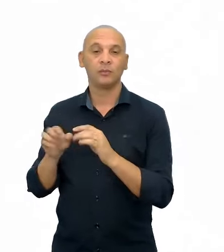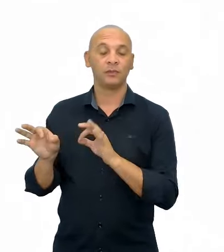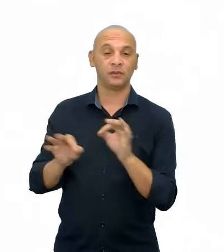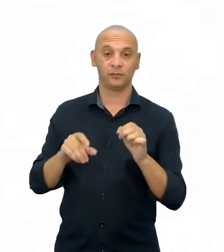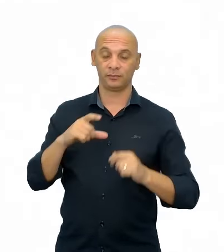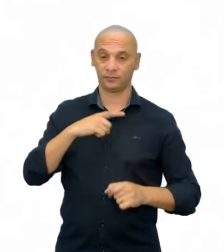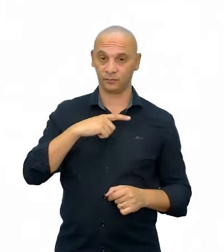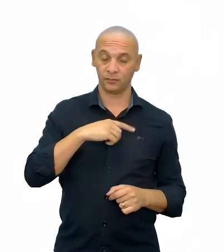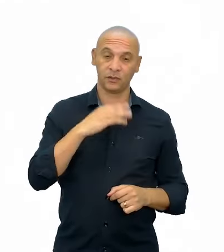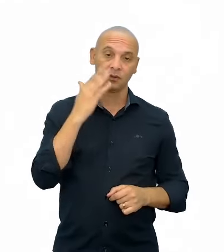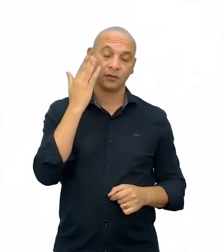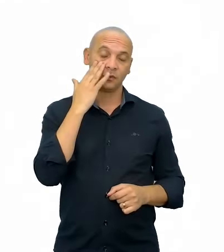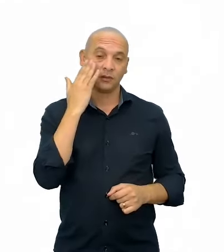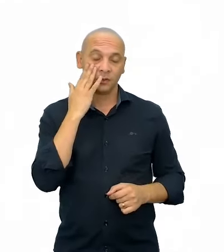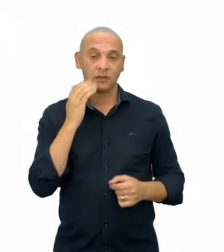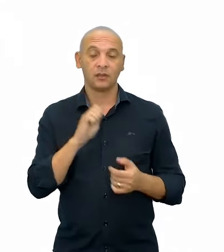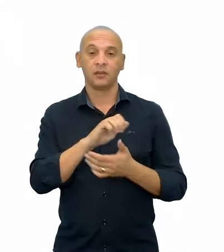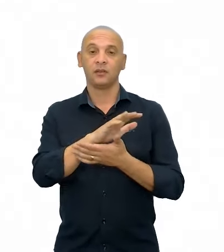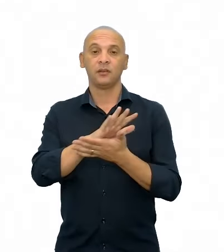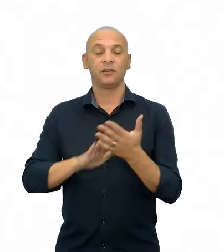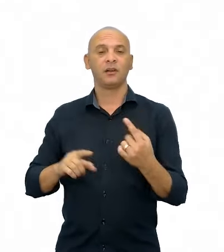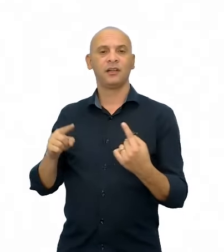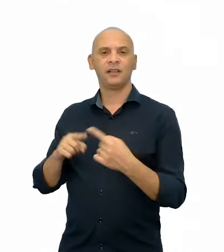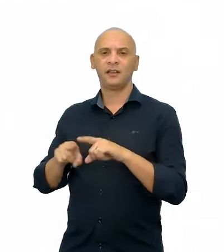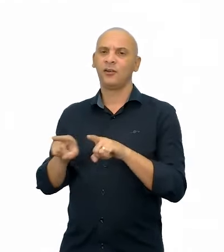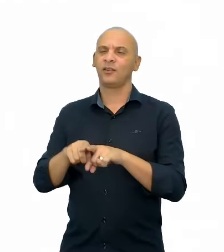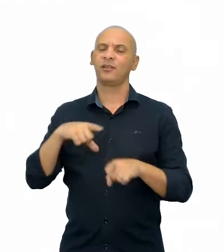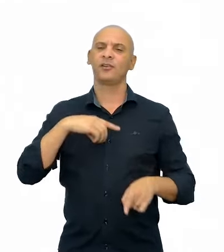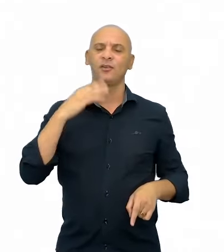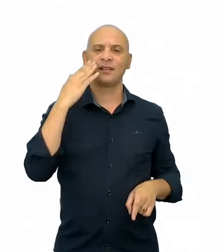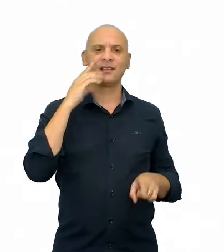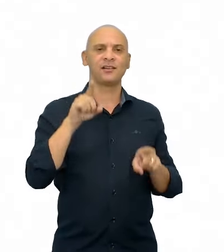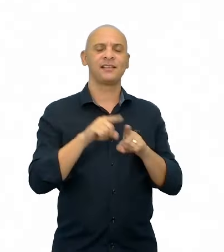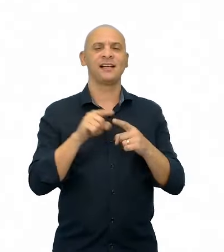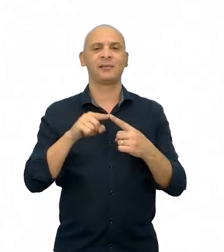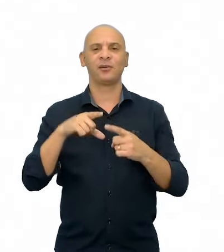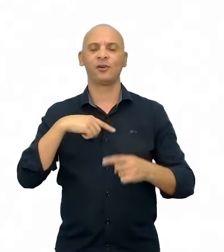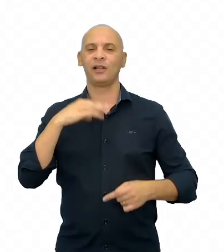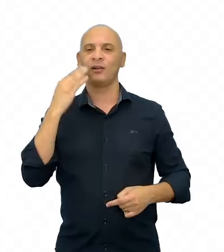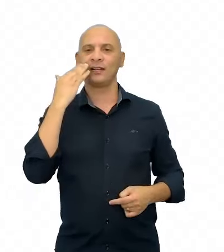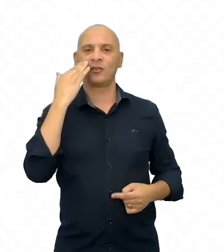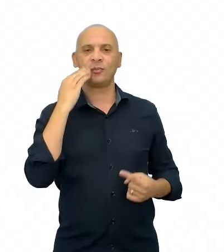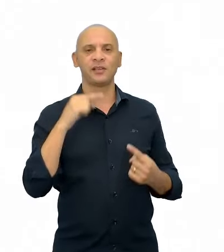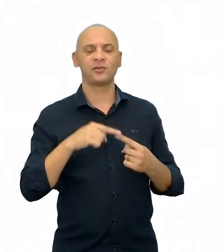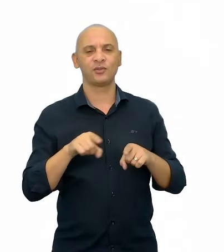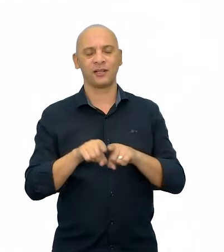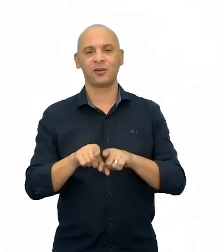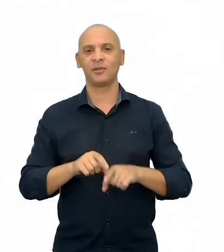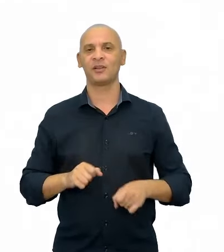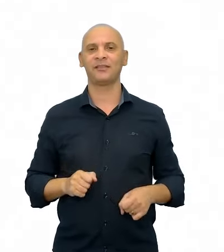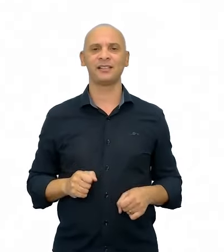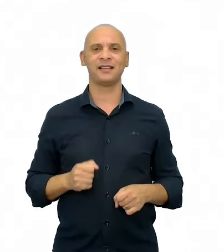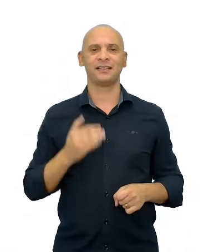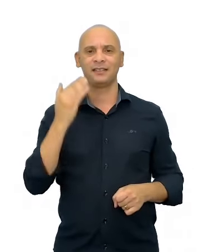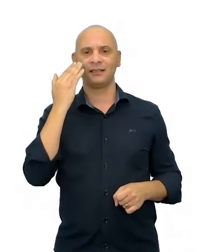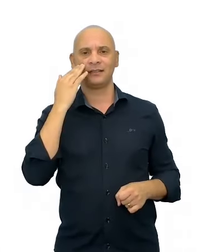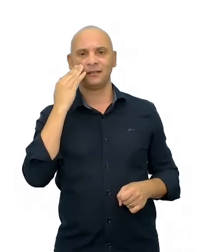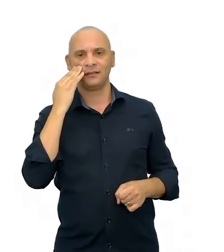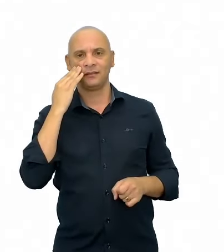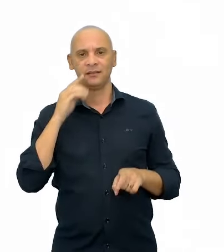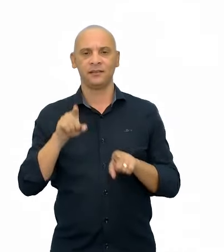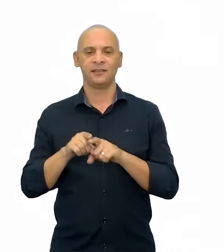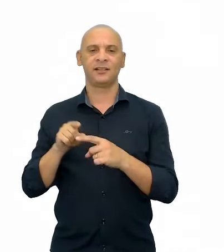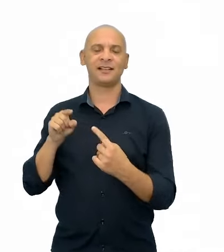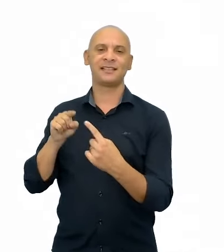planejamento, ou seja, as atividades que serão desenvolvidas, os conteúdos matemáticos que serão